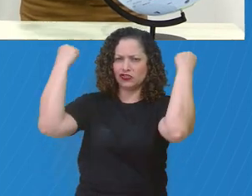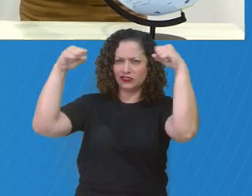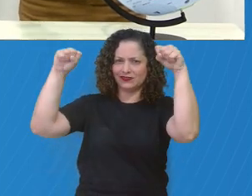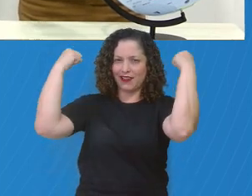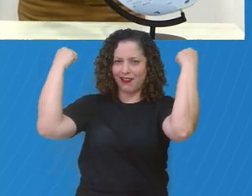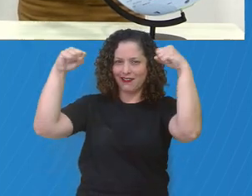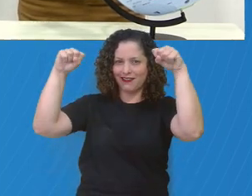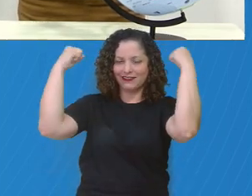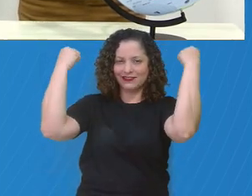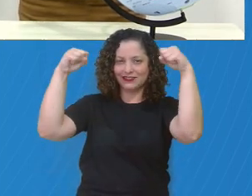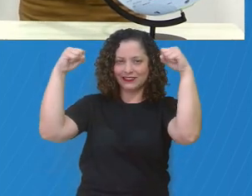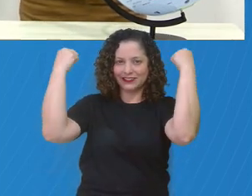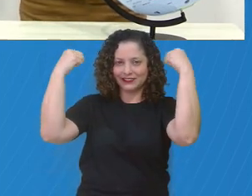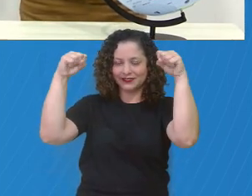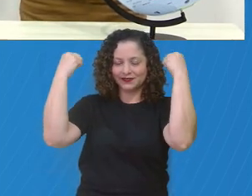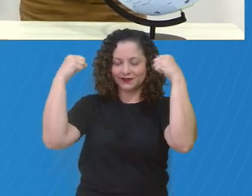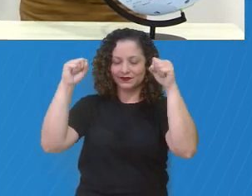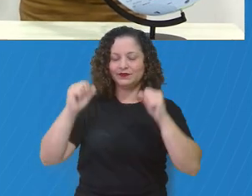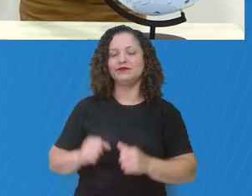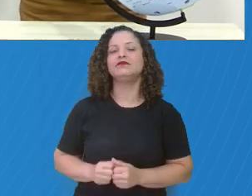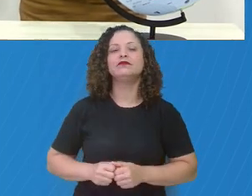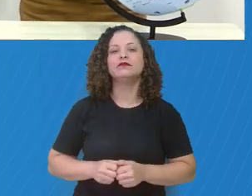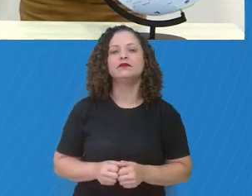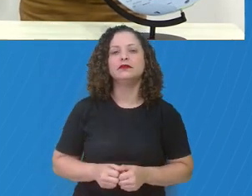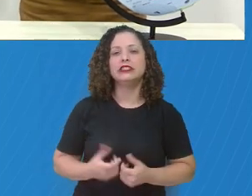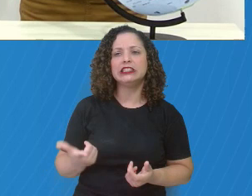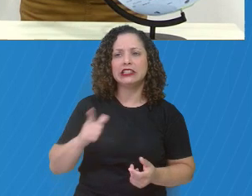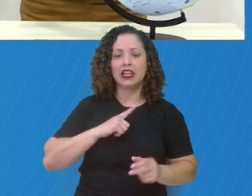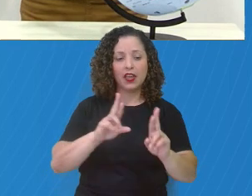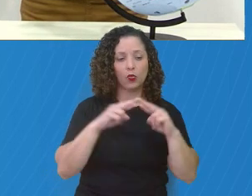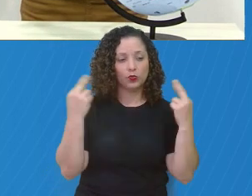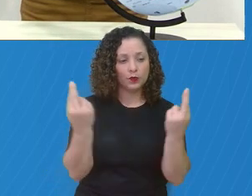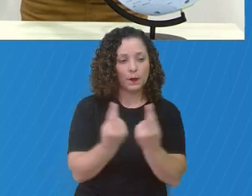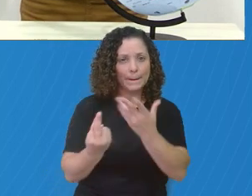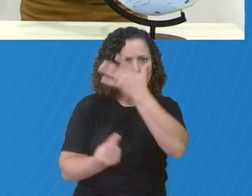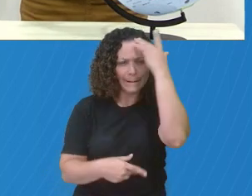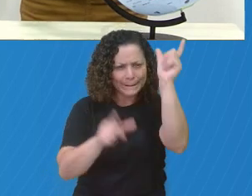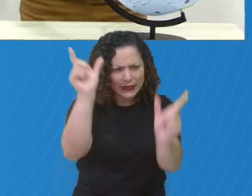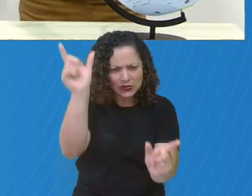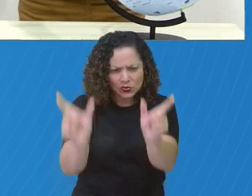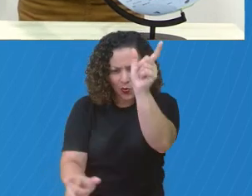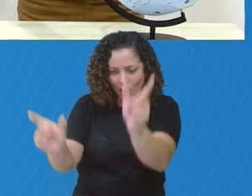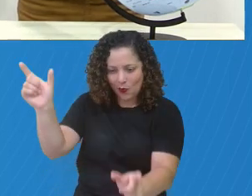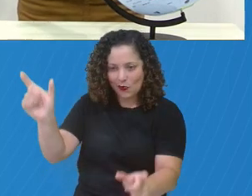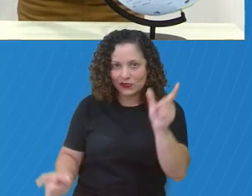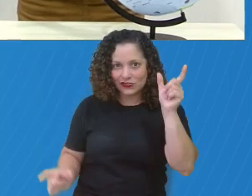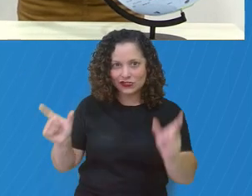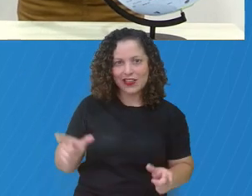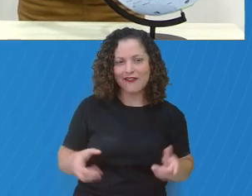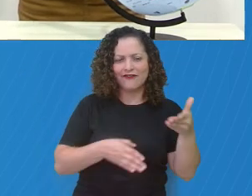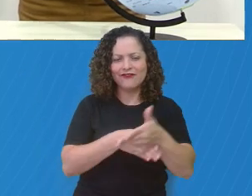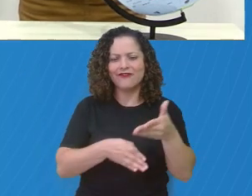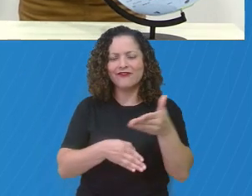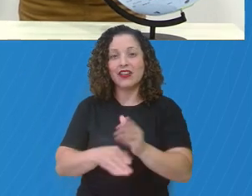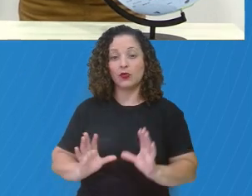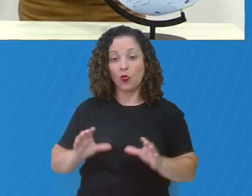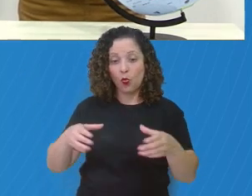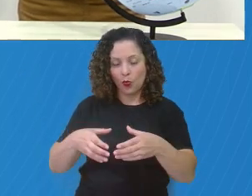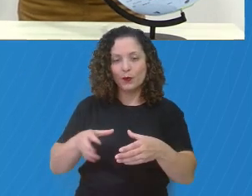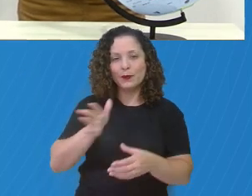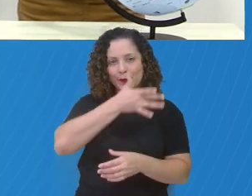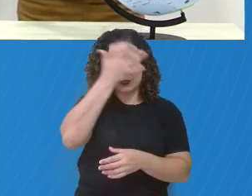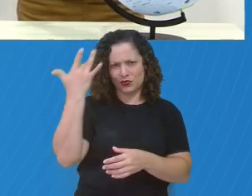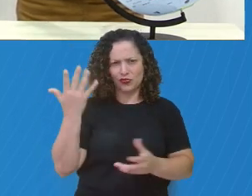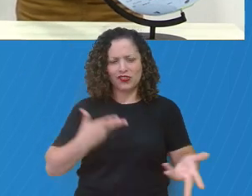ginástica, alguma coisa assim que você está reunido, que tem aquele, sempre vai àquele local, aquele grupo, não